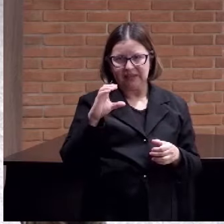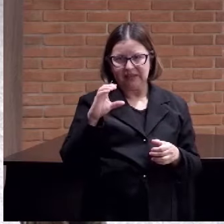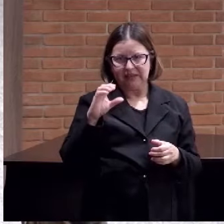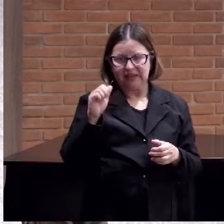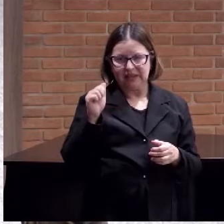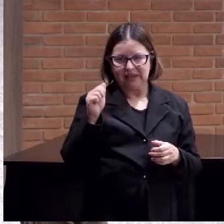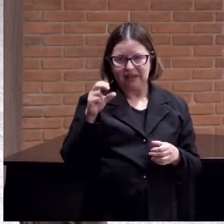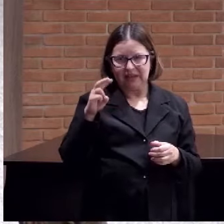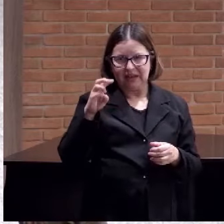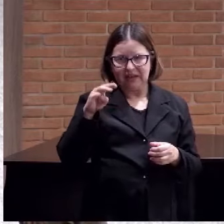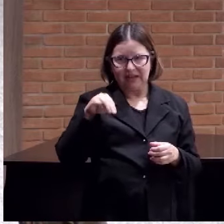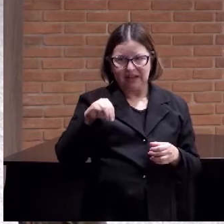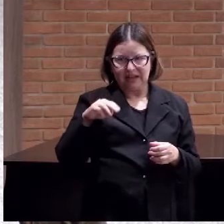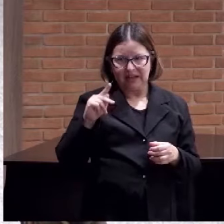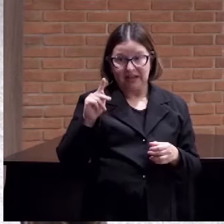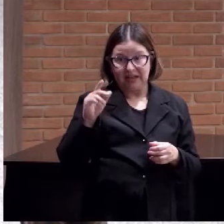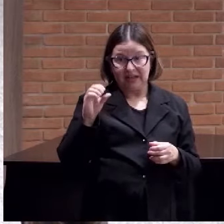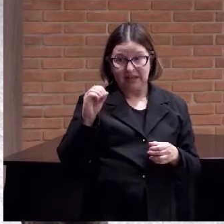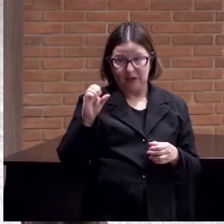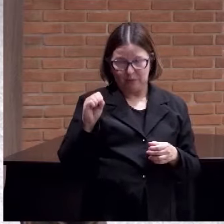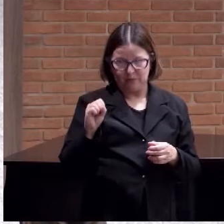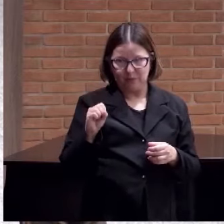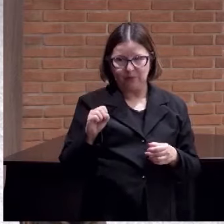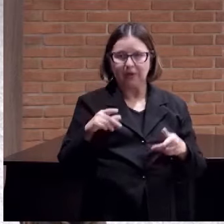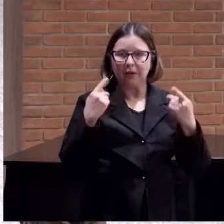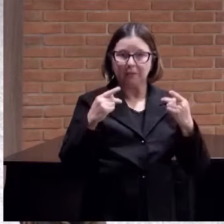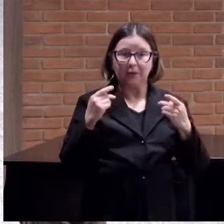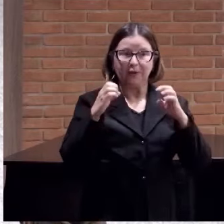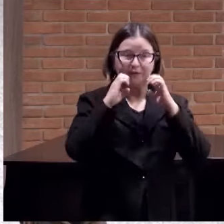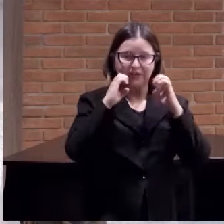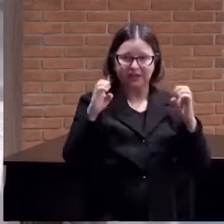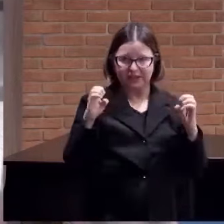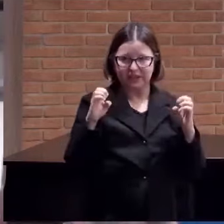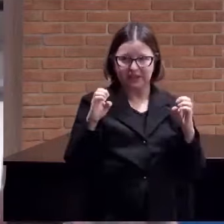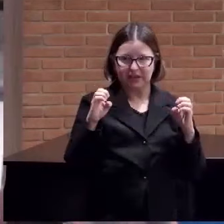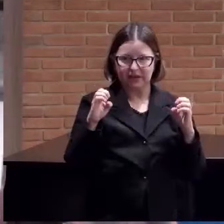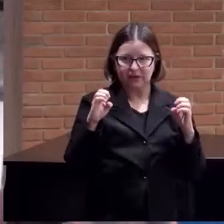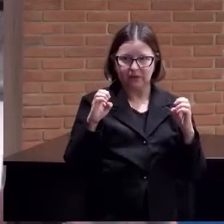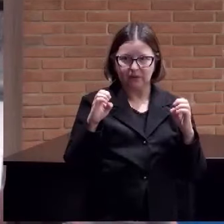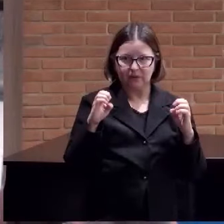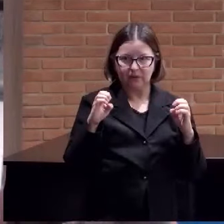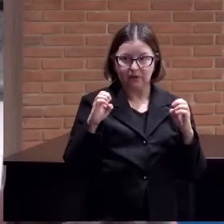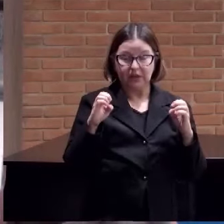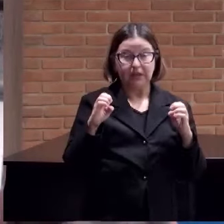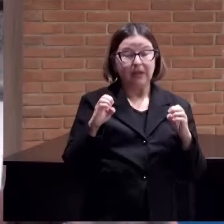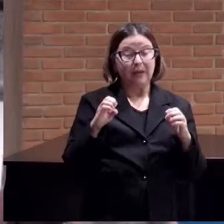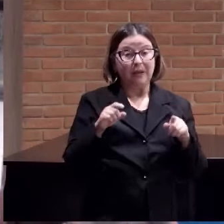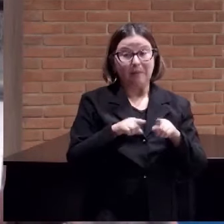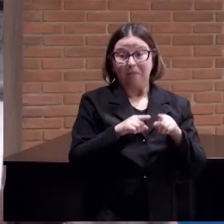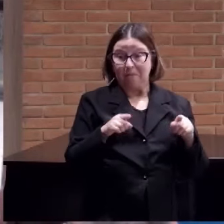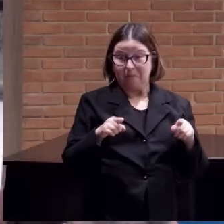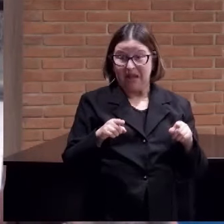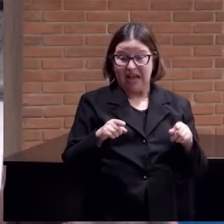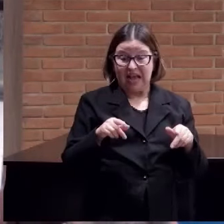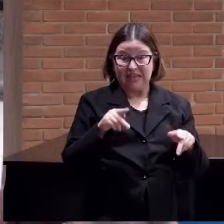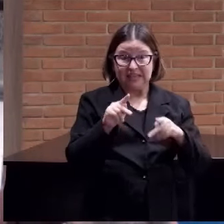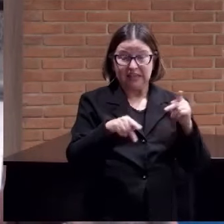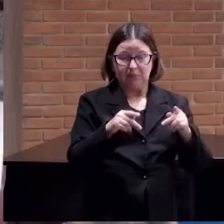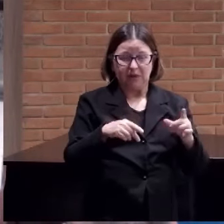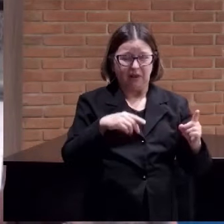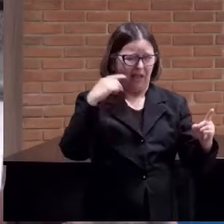Goitacazes e lá ele pregou o Evangelho e ele levou uma surra, mas uma surra